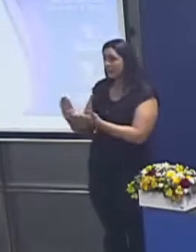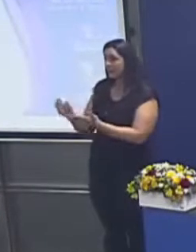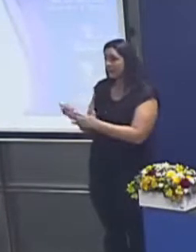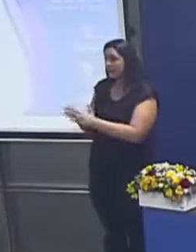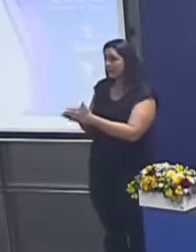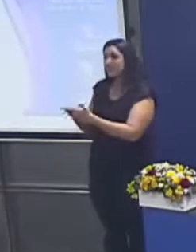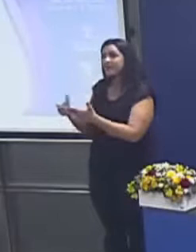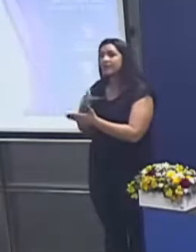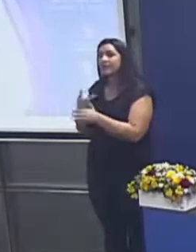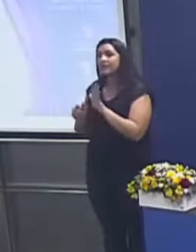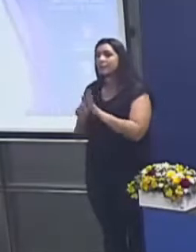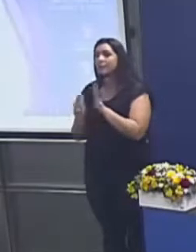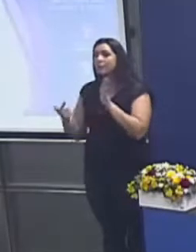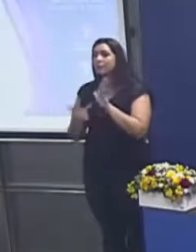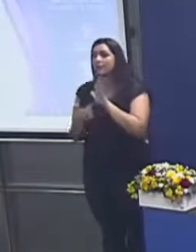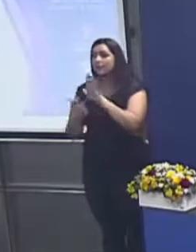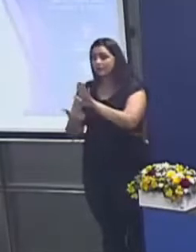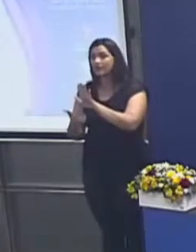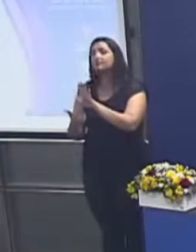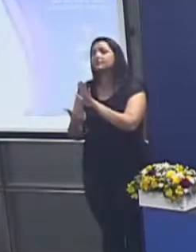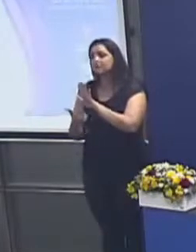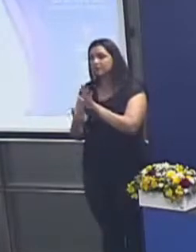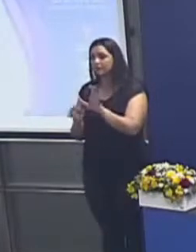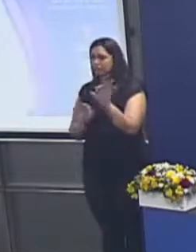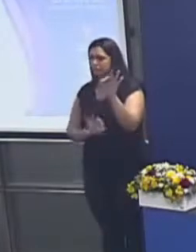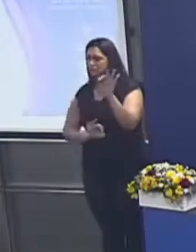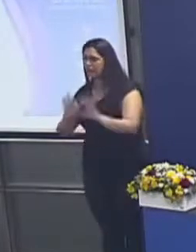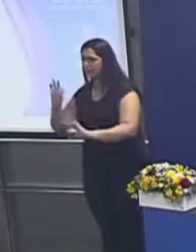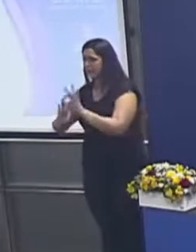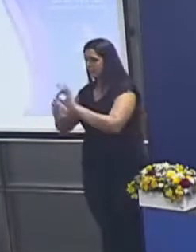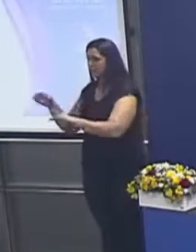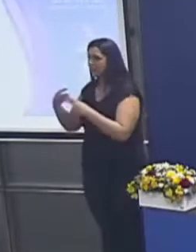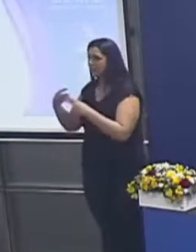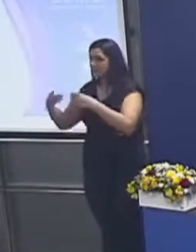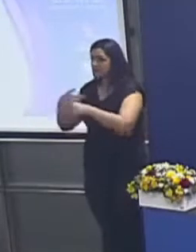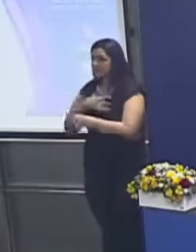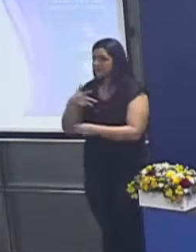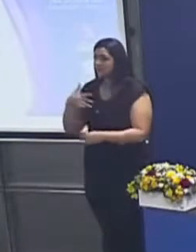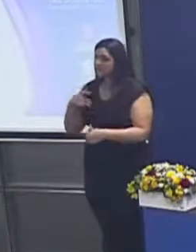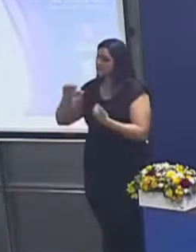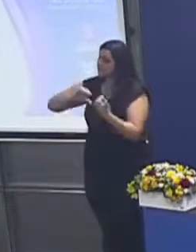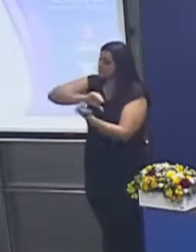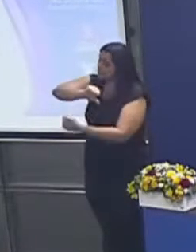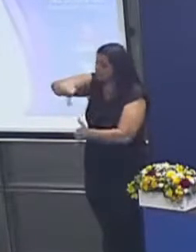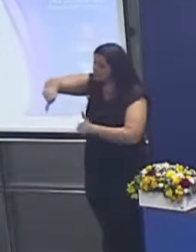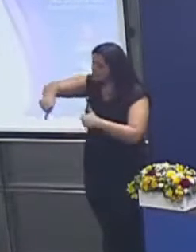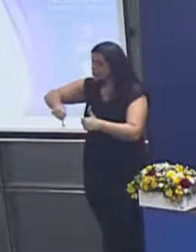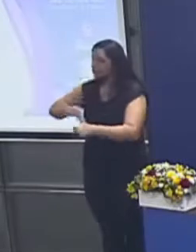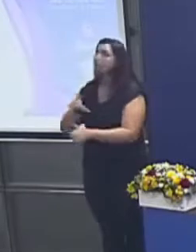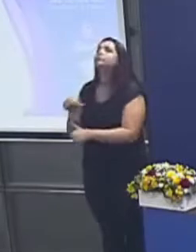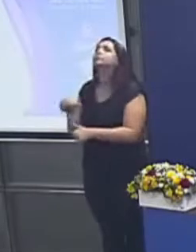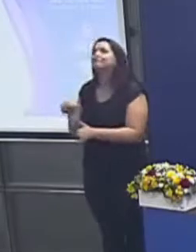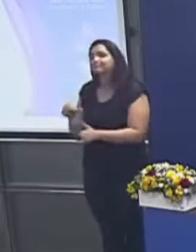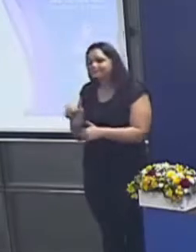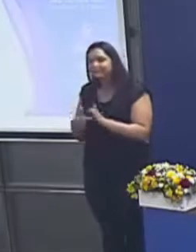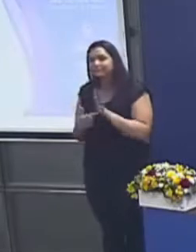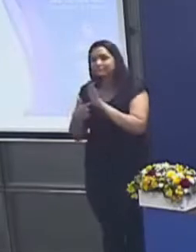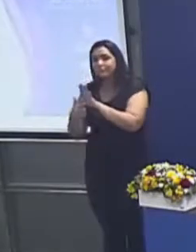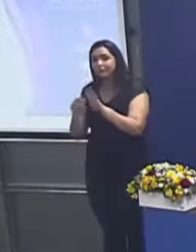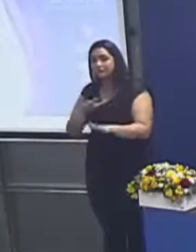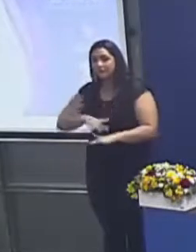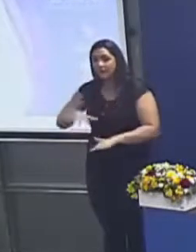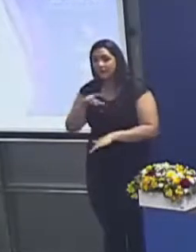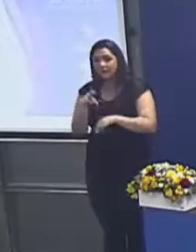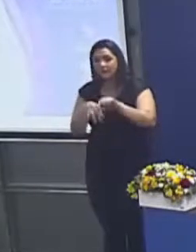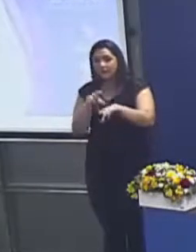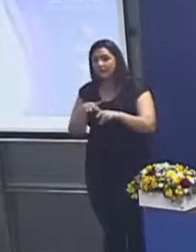saiu uma publicação esta semana de uma reorganização do Ministério da Saúde, onde desconfigura as áreas